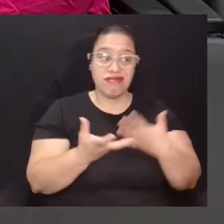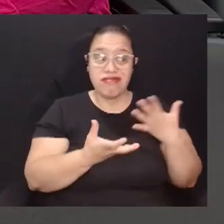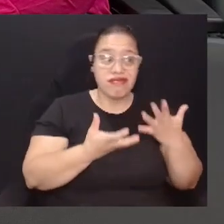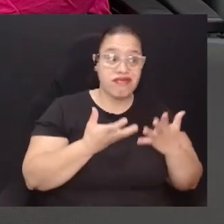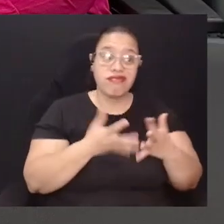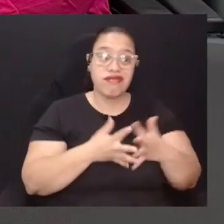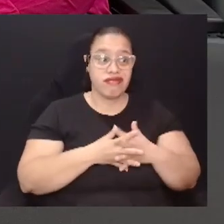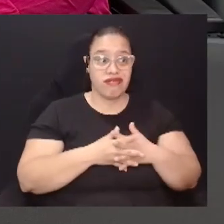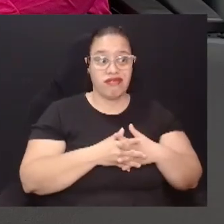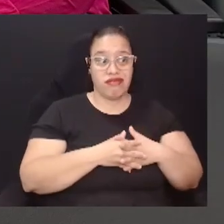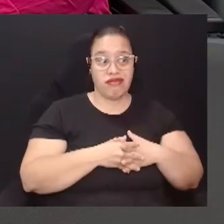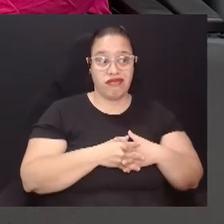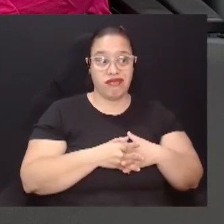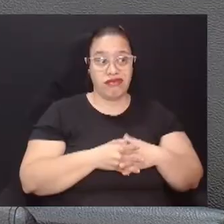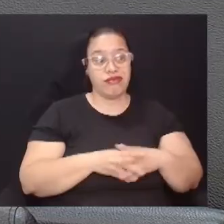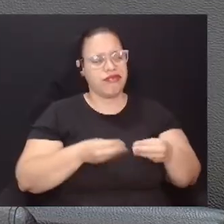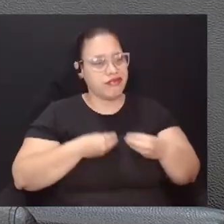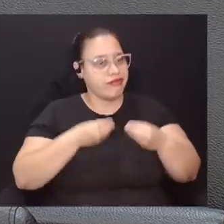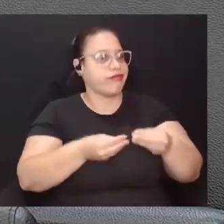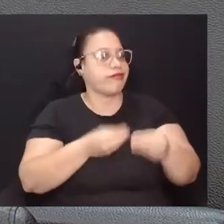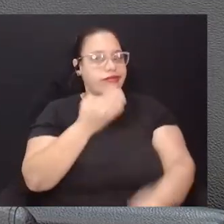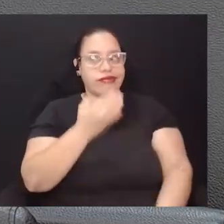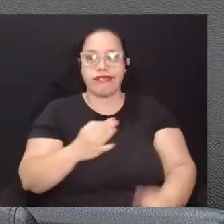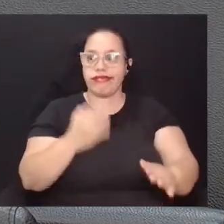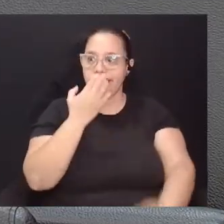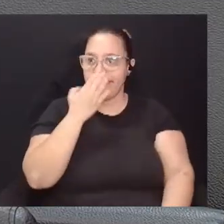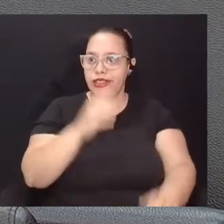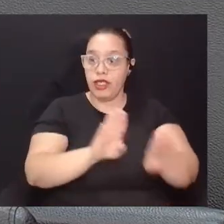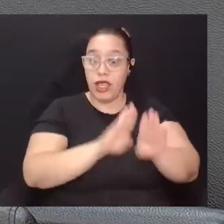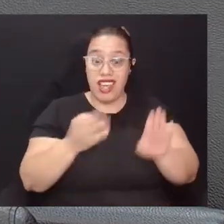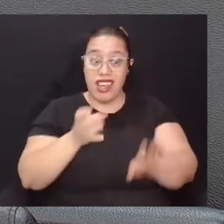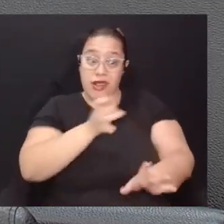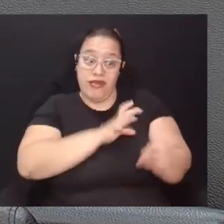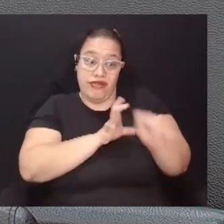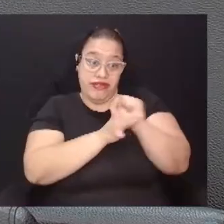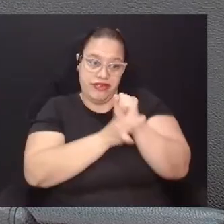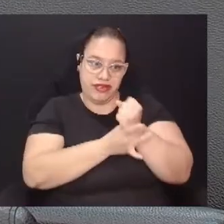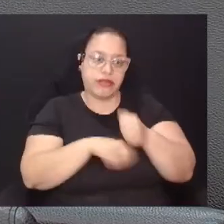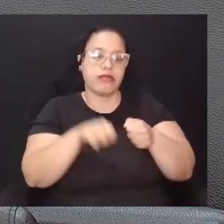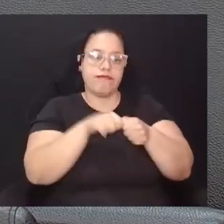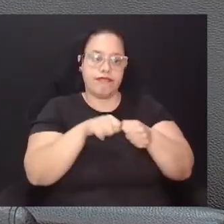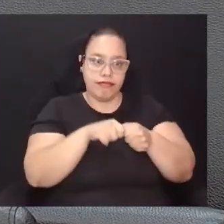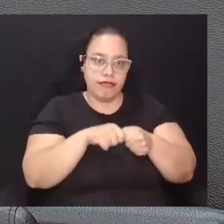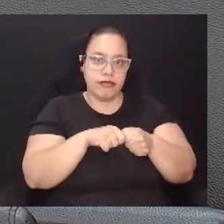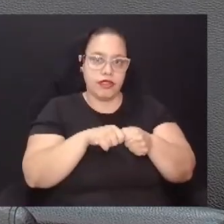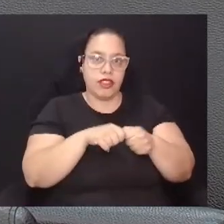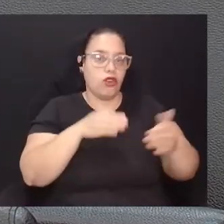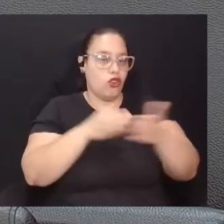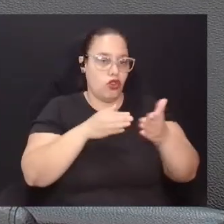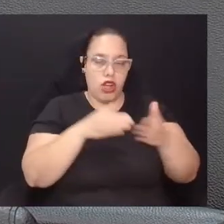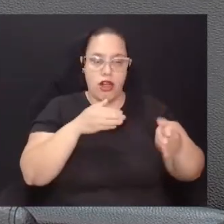sentimento de você levar até a porta também é uma insegurança. Então muitos condomínios também faziam também